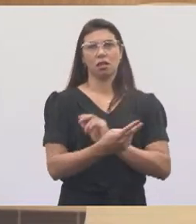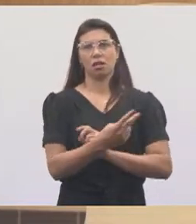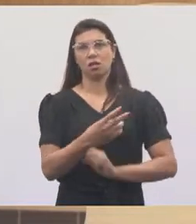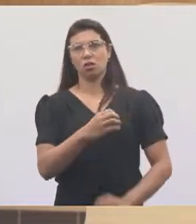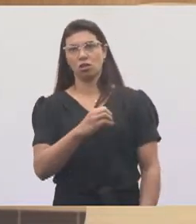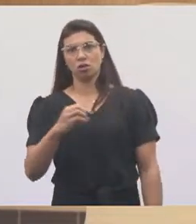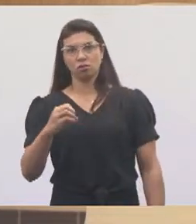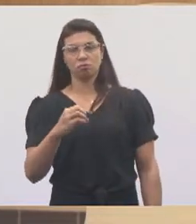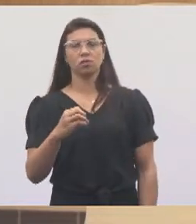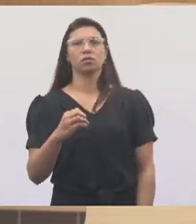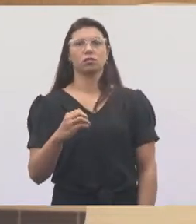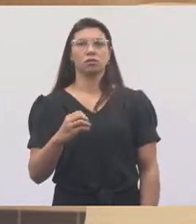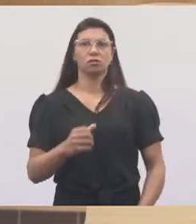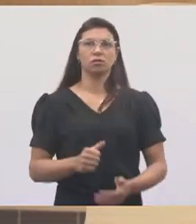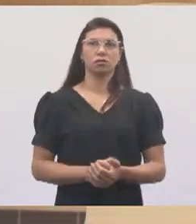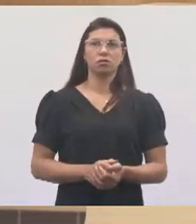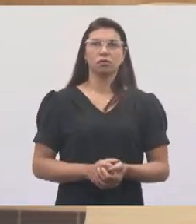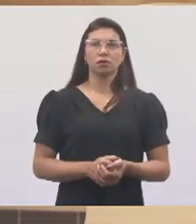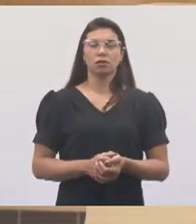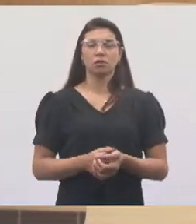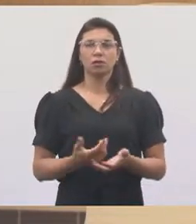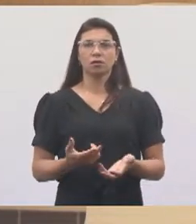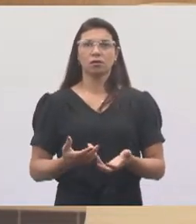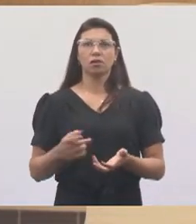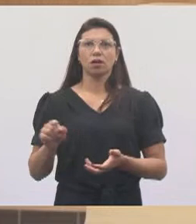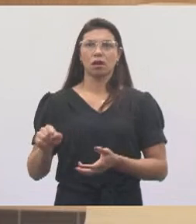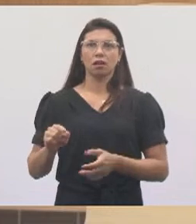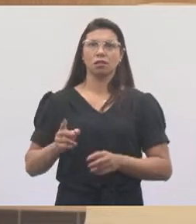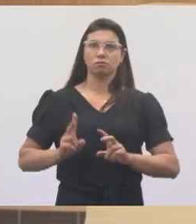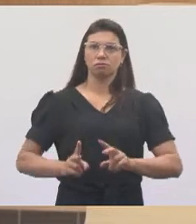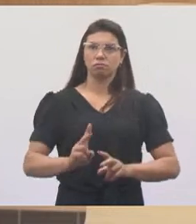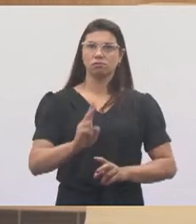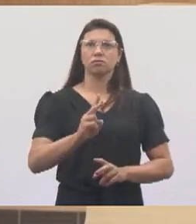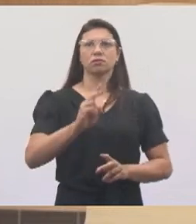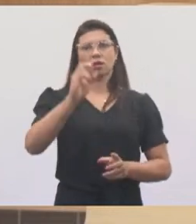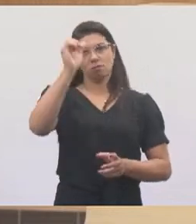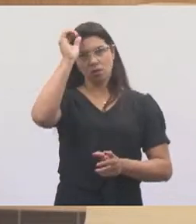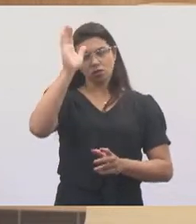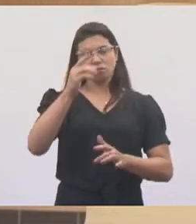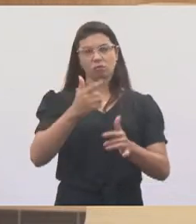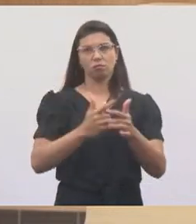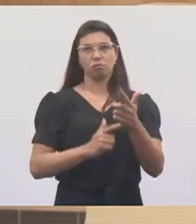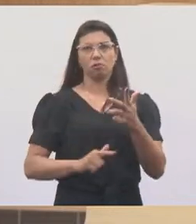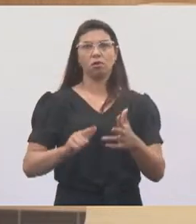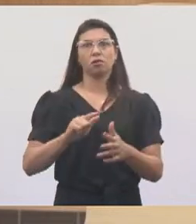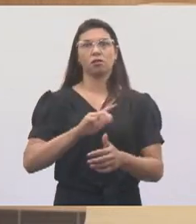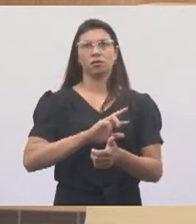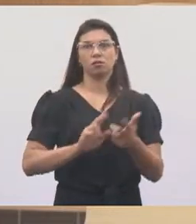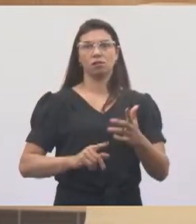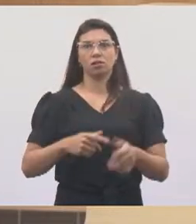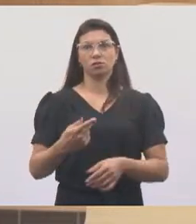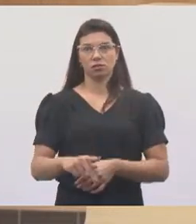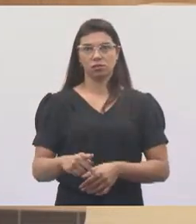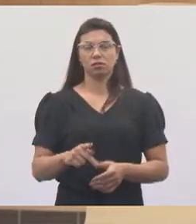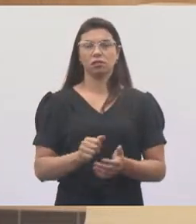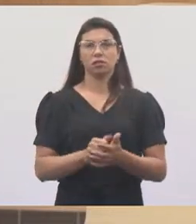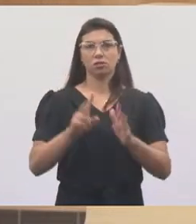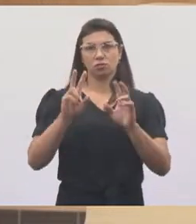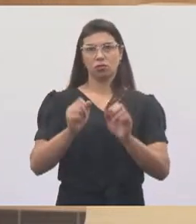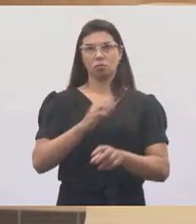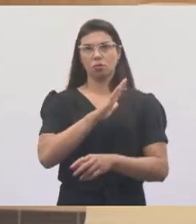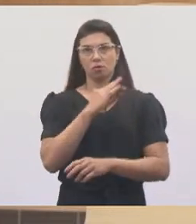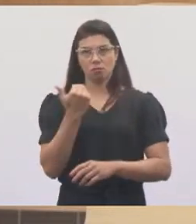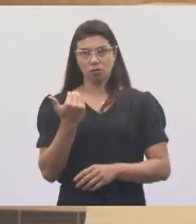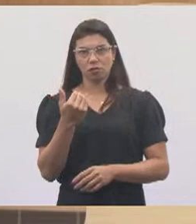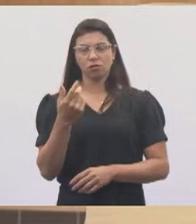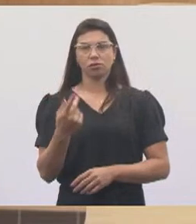se ressalta a sua brilhante atuação na investigação e solução do maior número até então ocorrido de homicídios. Delegacia